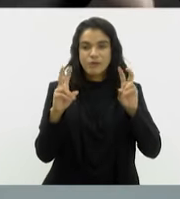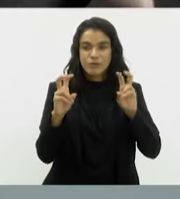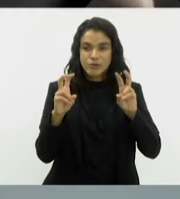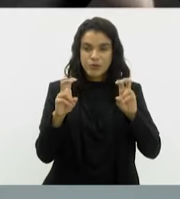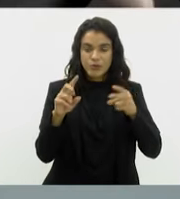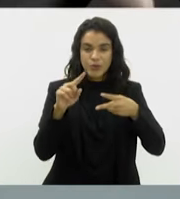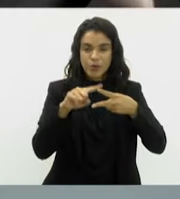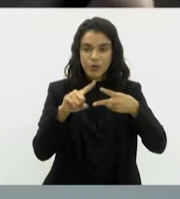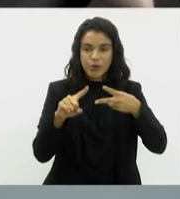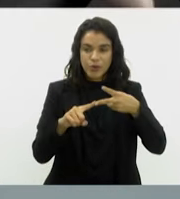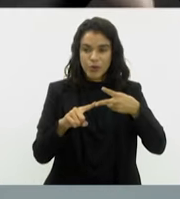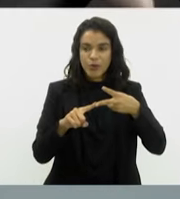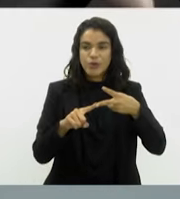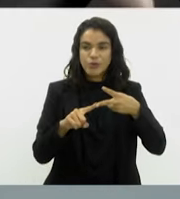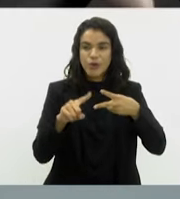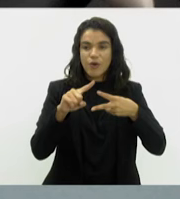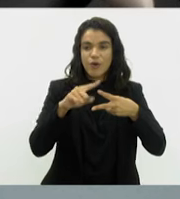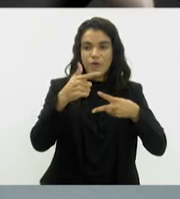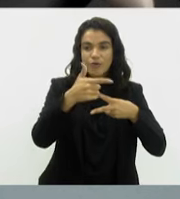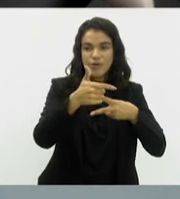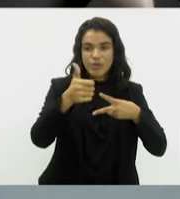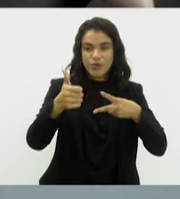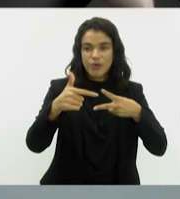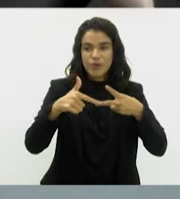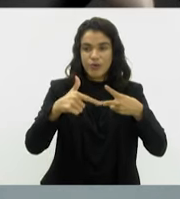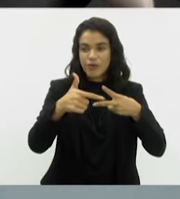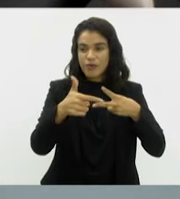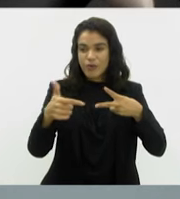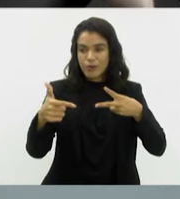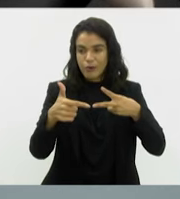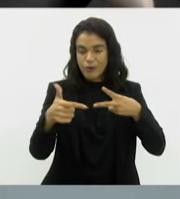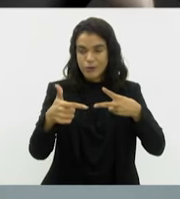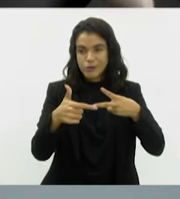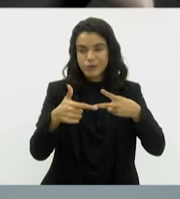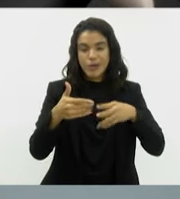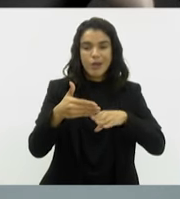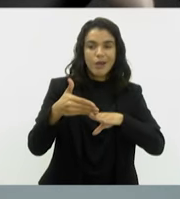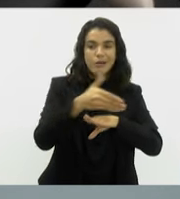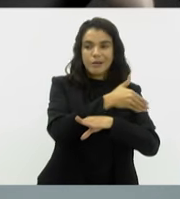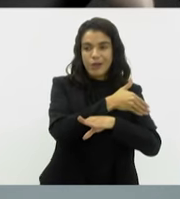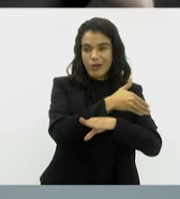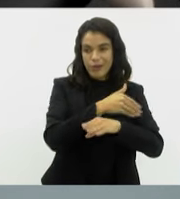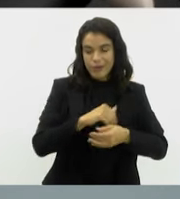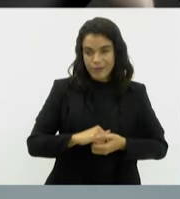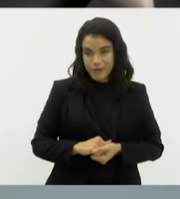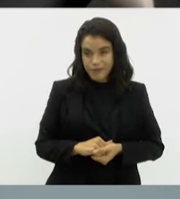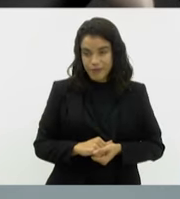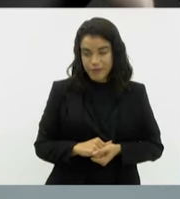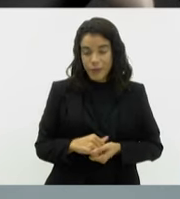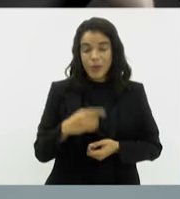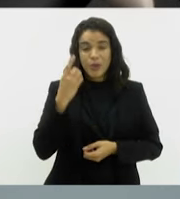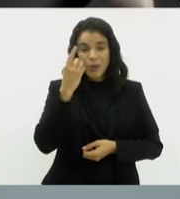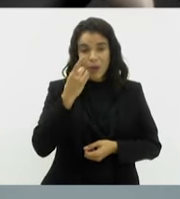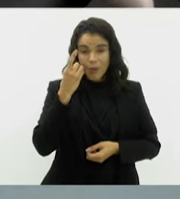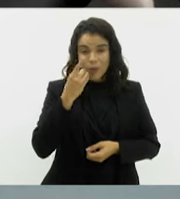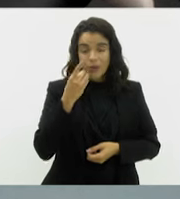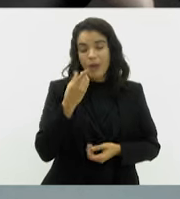dois exercícios, 21 e 22, que são exercícios pretéritos. E o deputado Rosenberg